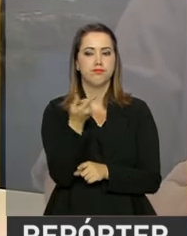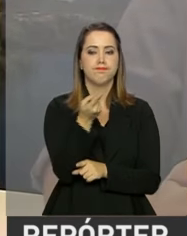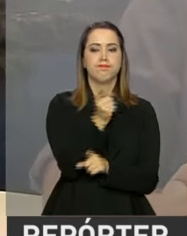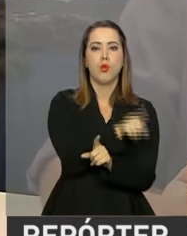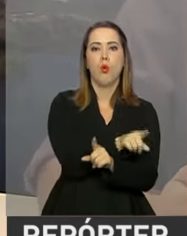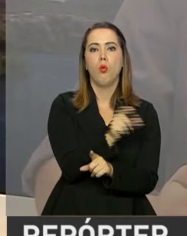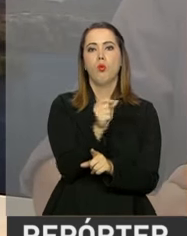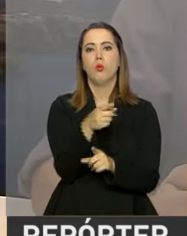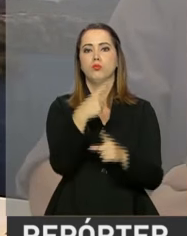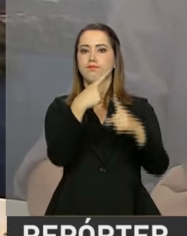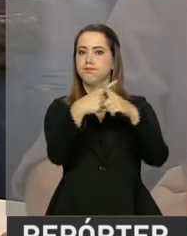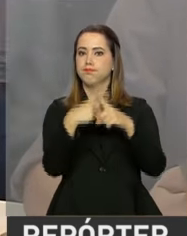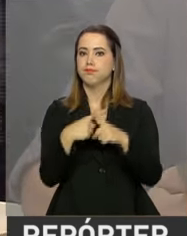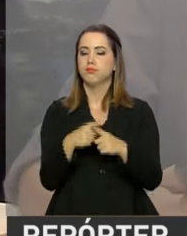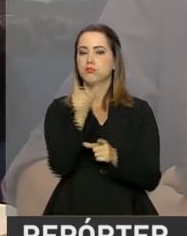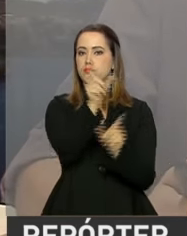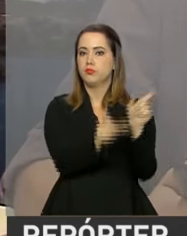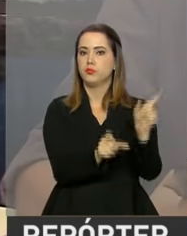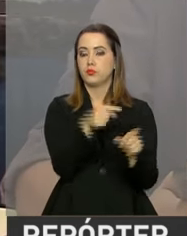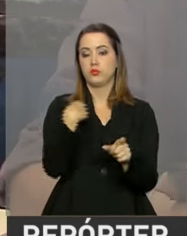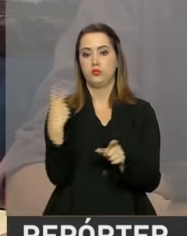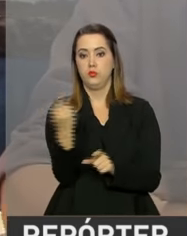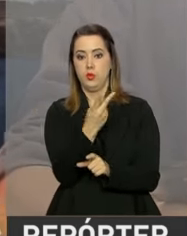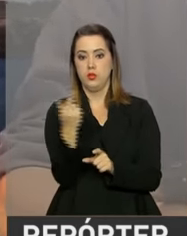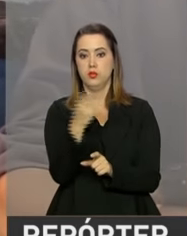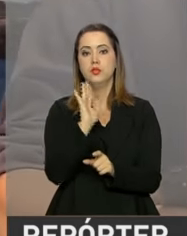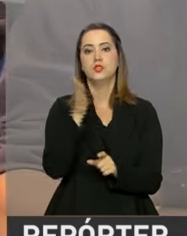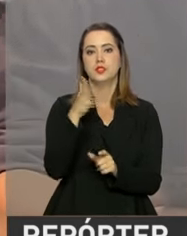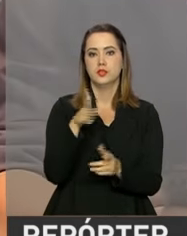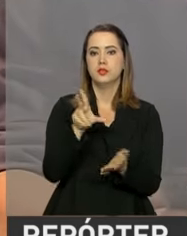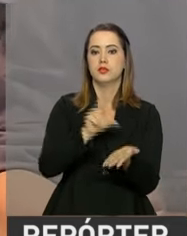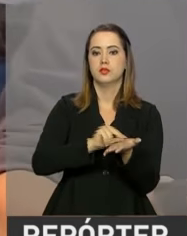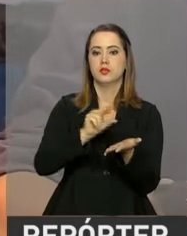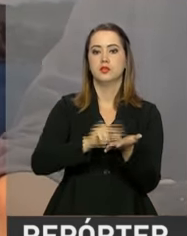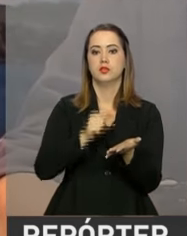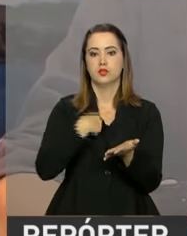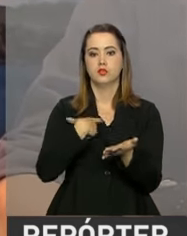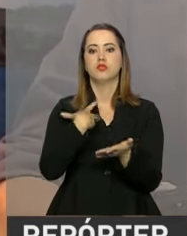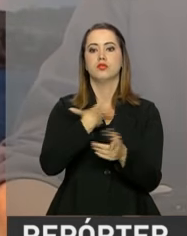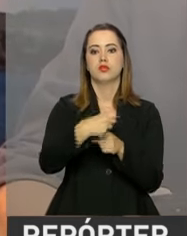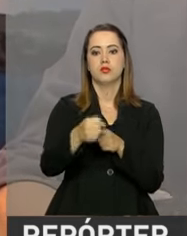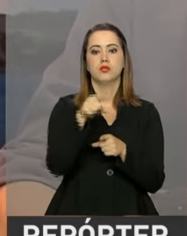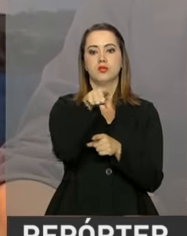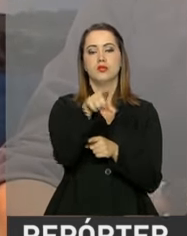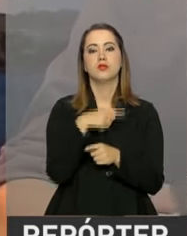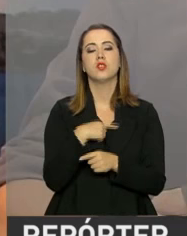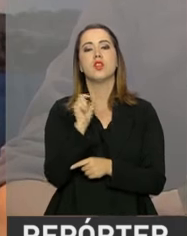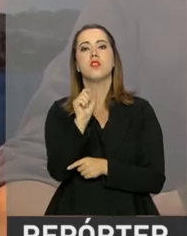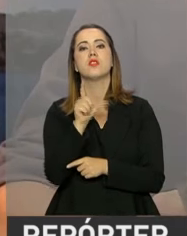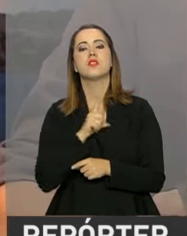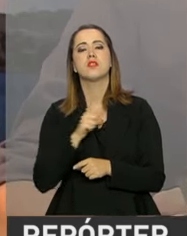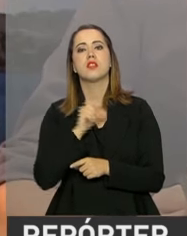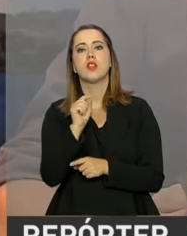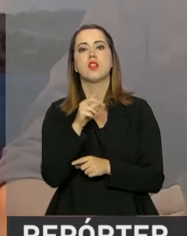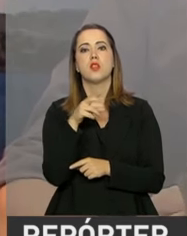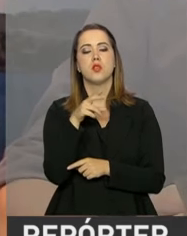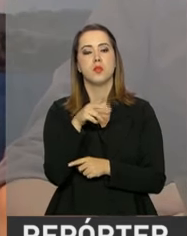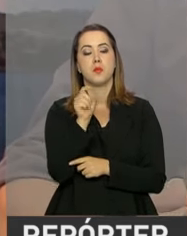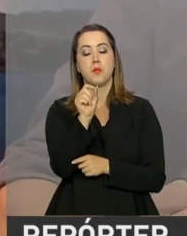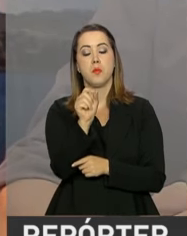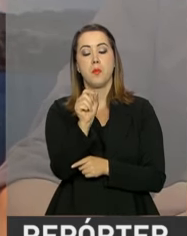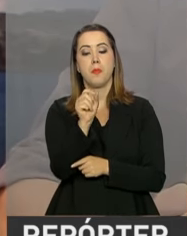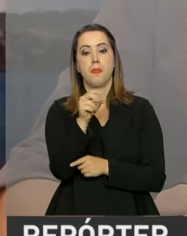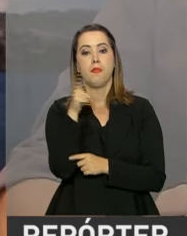jogador aleatório. Eu e o Pedro estamos jogando aqui. Eu já ganhei dele uma vez, mas ele vai tentar de novo. Pedro, o que que você tem aí de velocidade? É